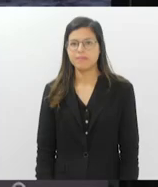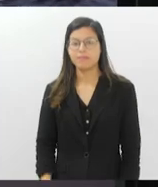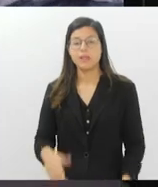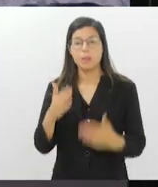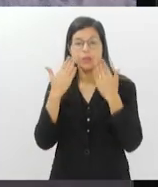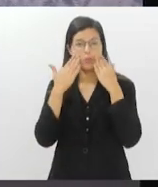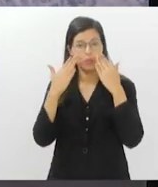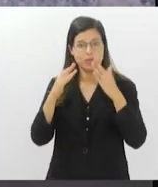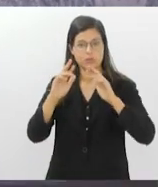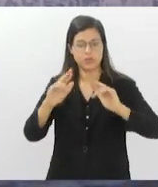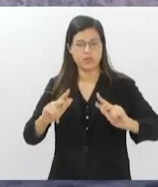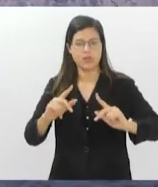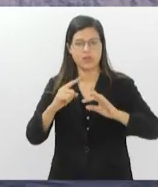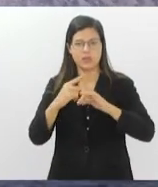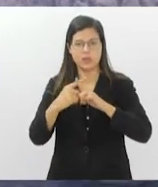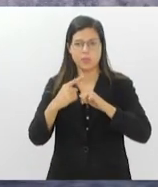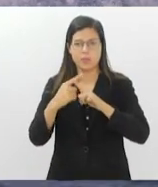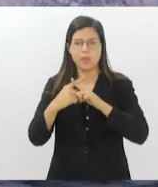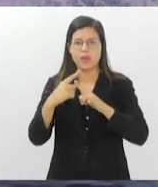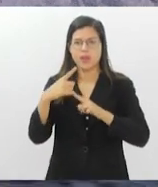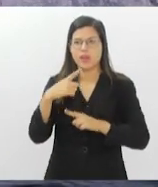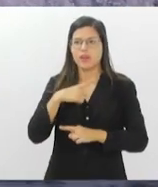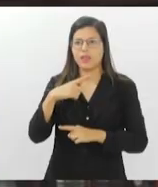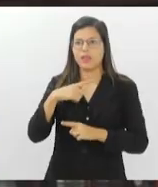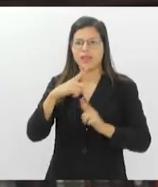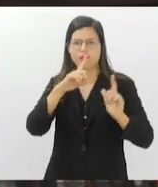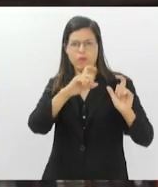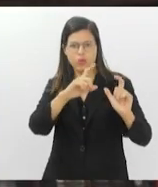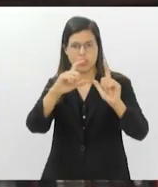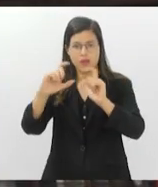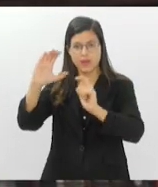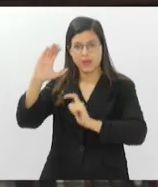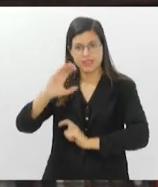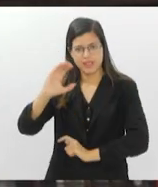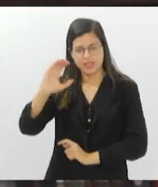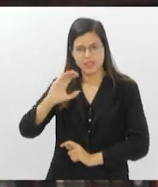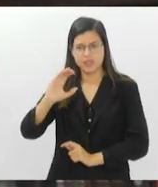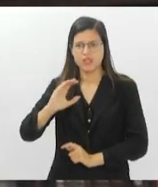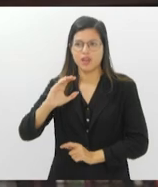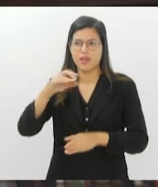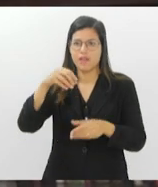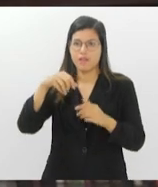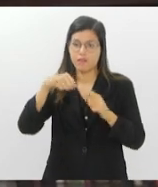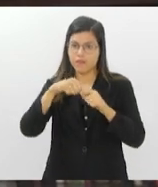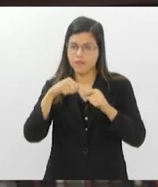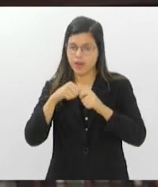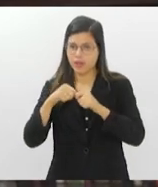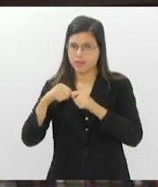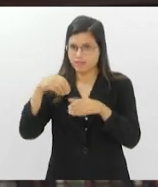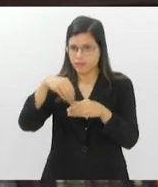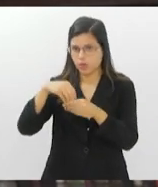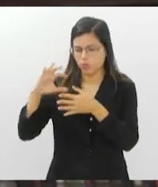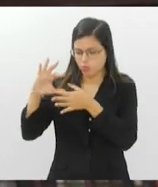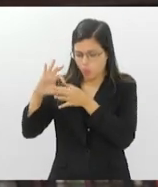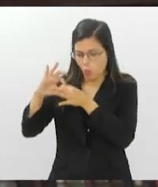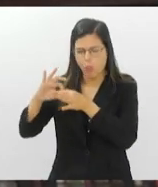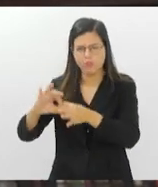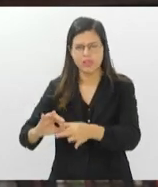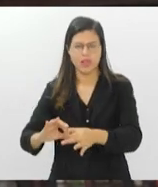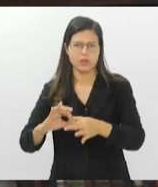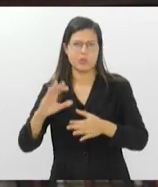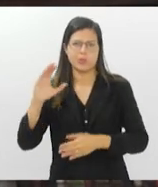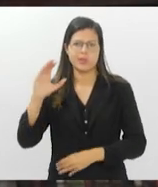diferente porque ela parte de fotografias científicas, né? Ou feitas dentro de um contexto de ciência, né?